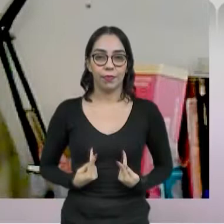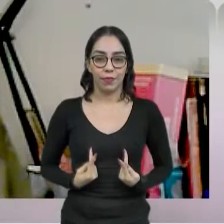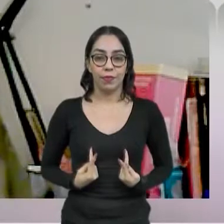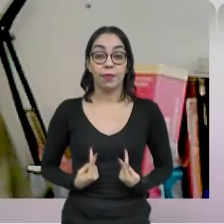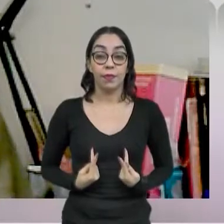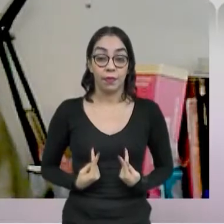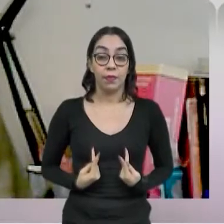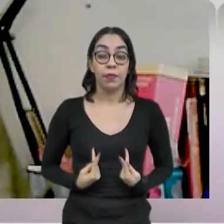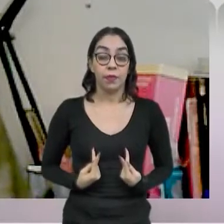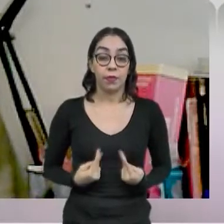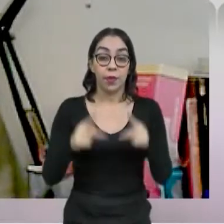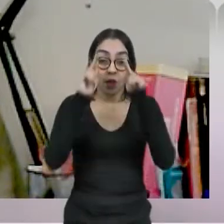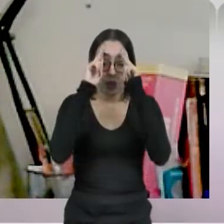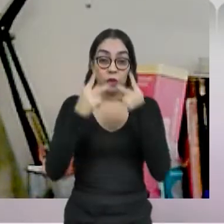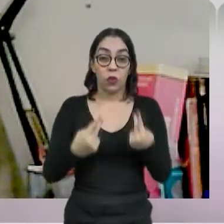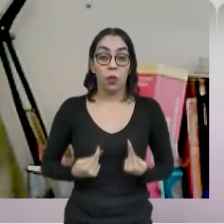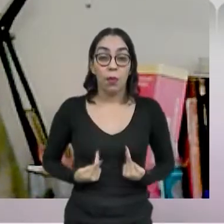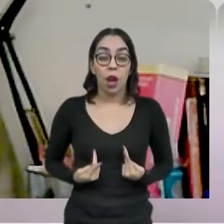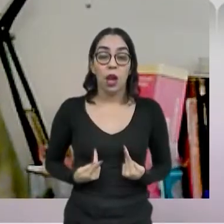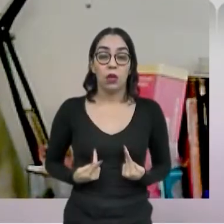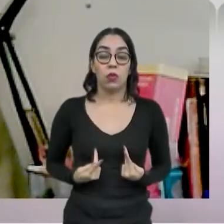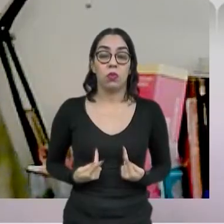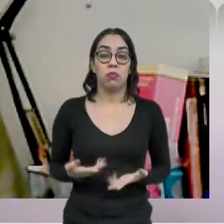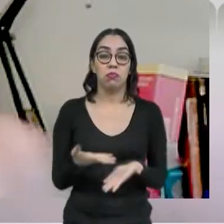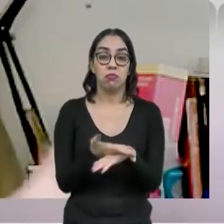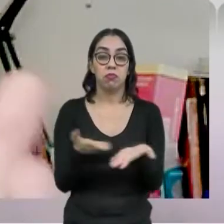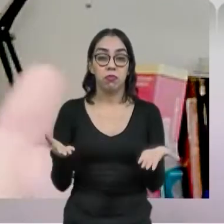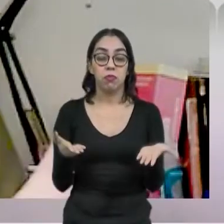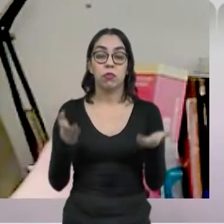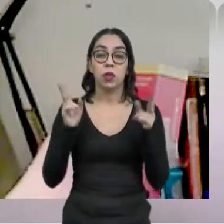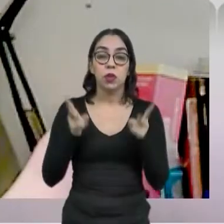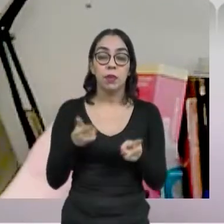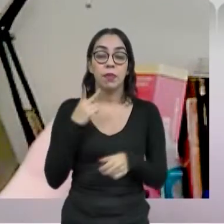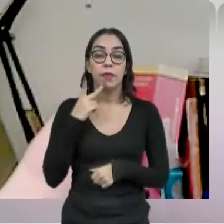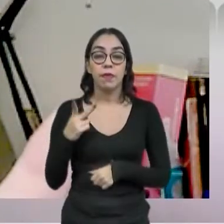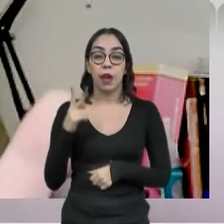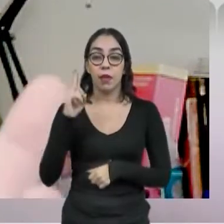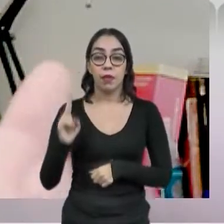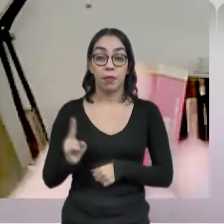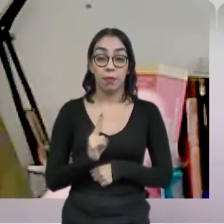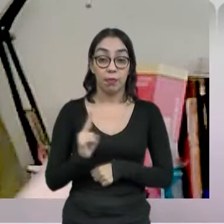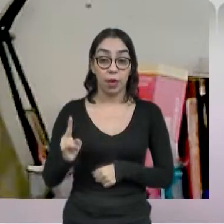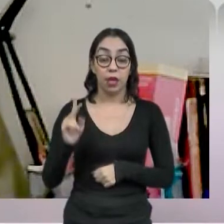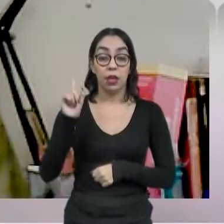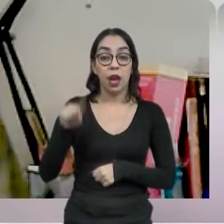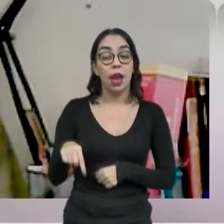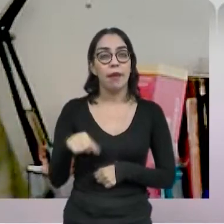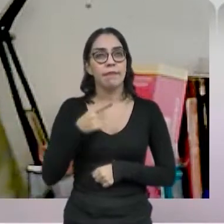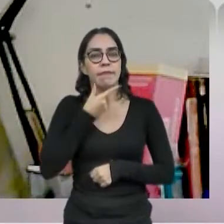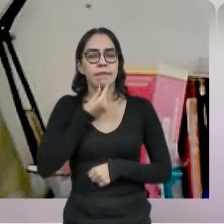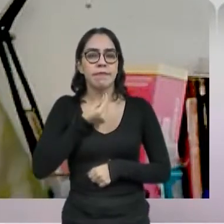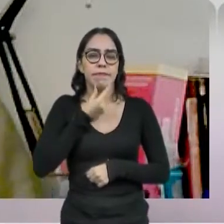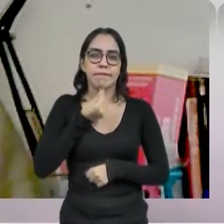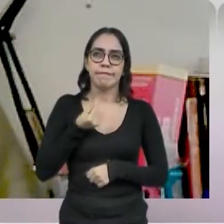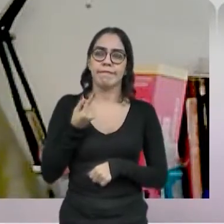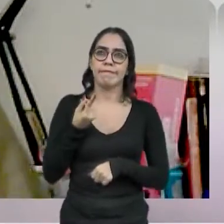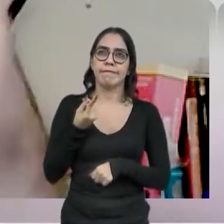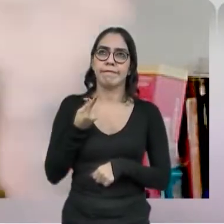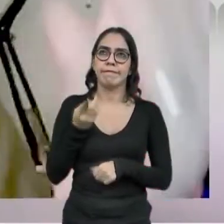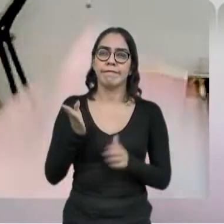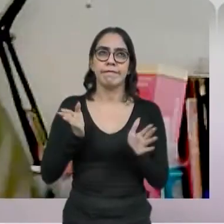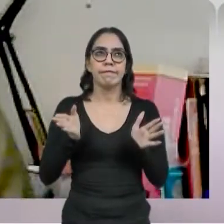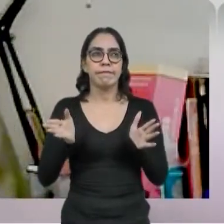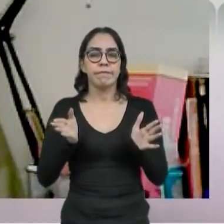costumo destacar nas minhas biografias, né, Padre Cícero era um homem contraditório, ambivalente,